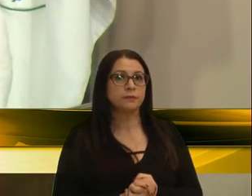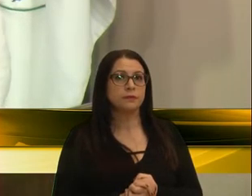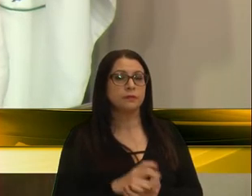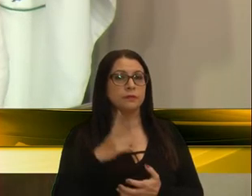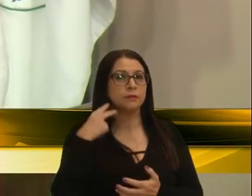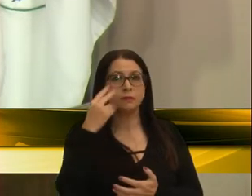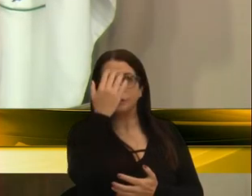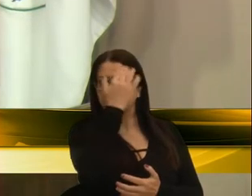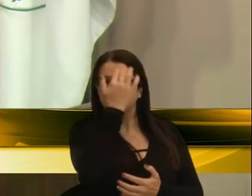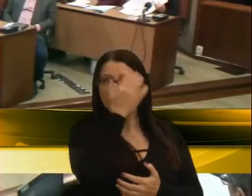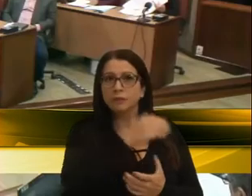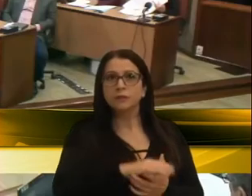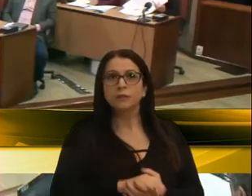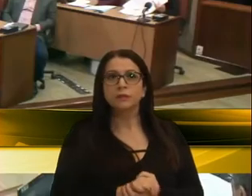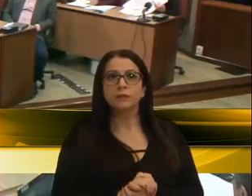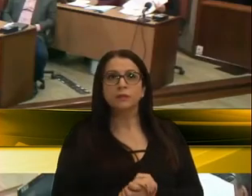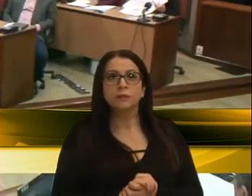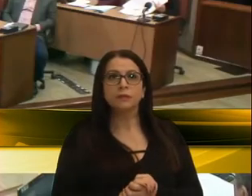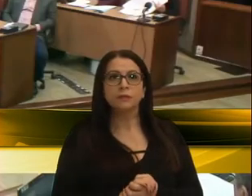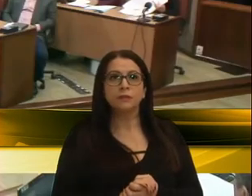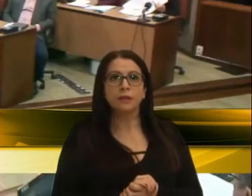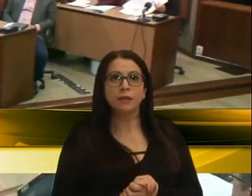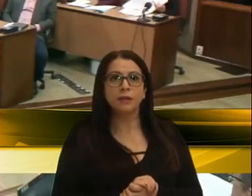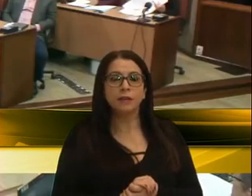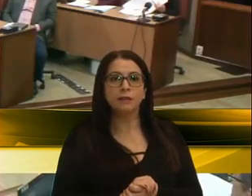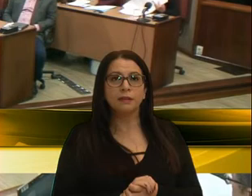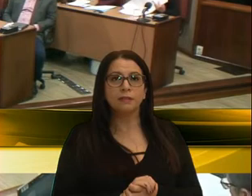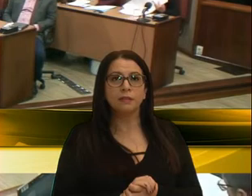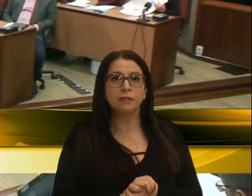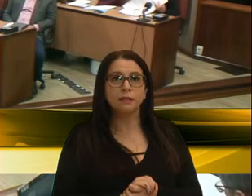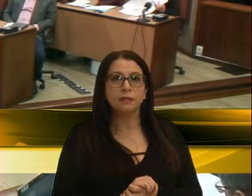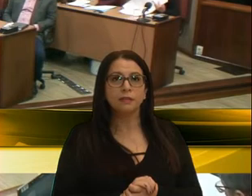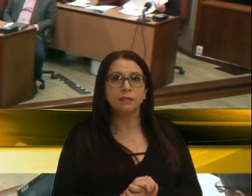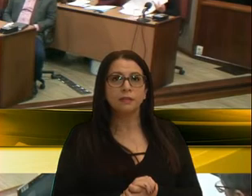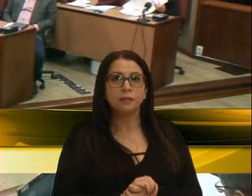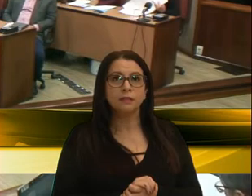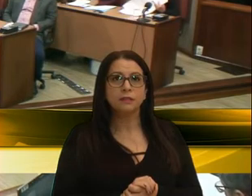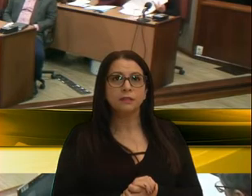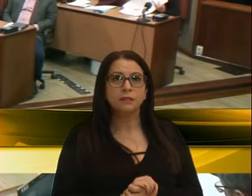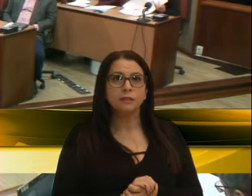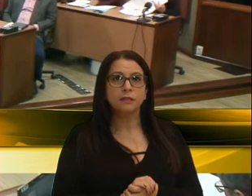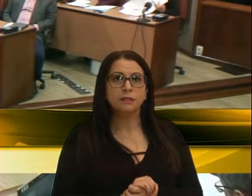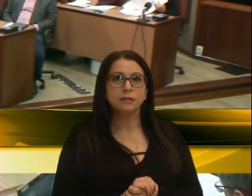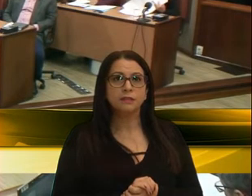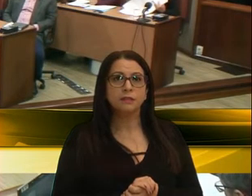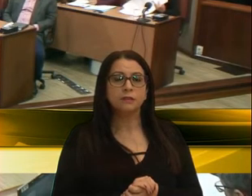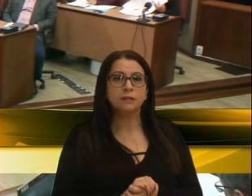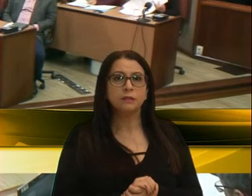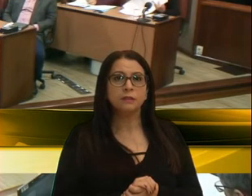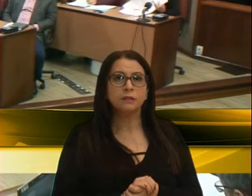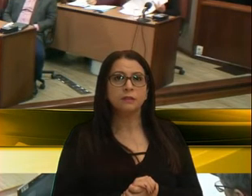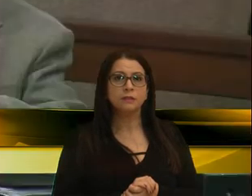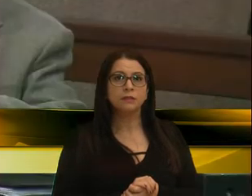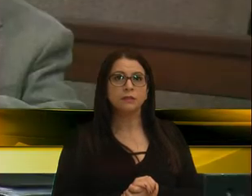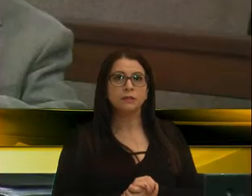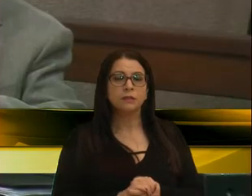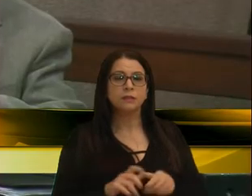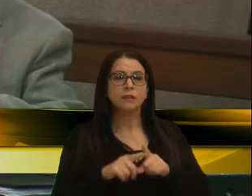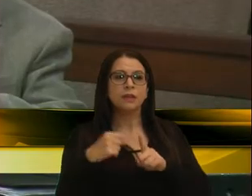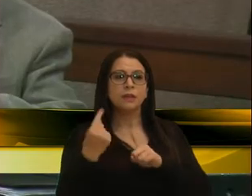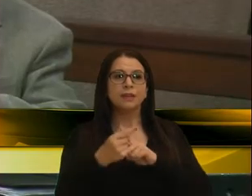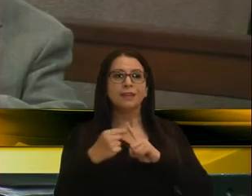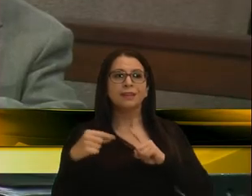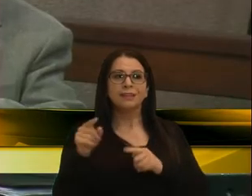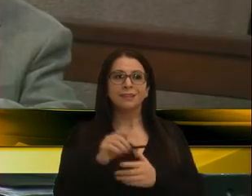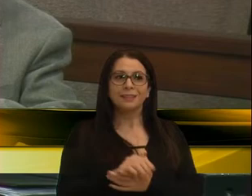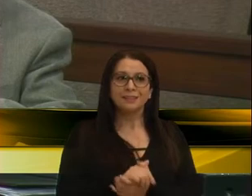Vereadora Diló. Vereadora Paula, obrigado pela parte. Estava observando atentamente a sua indicação,